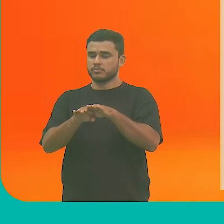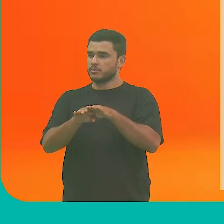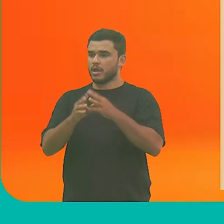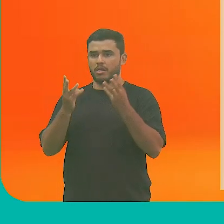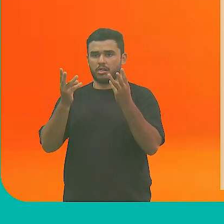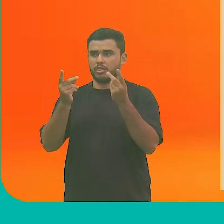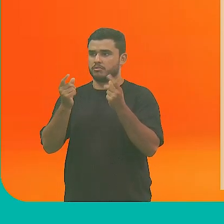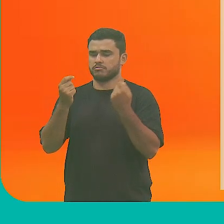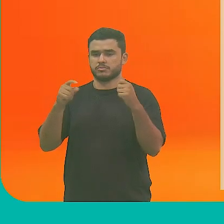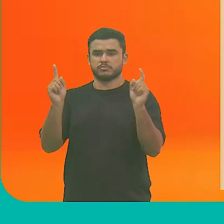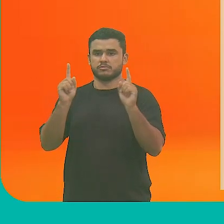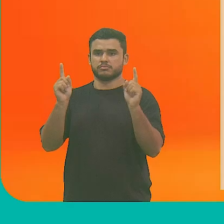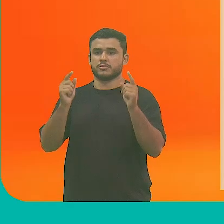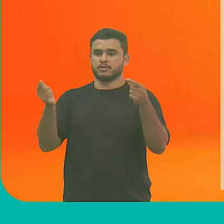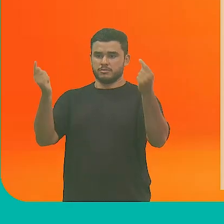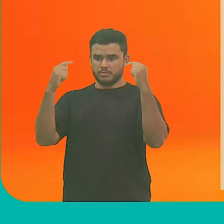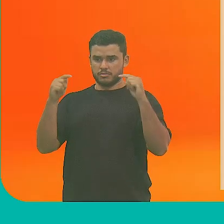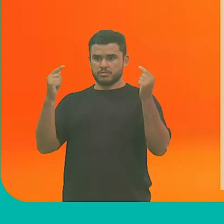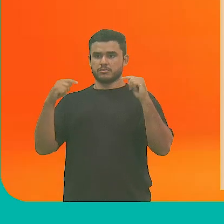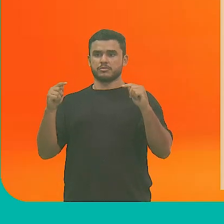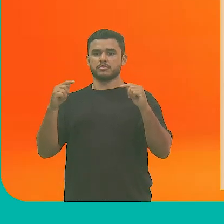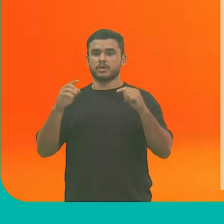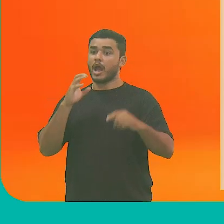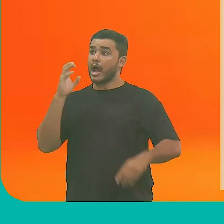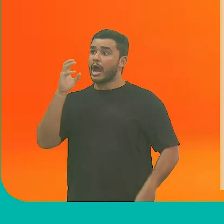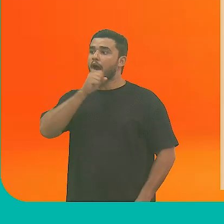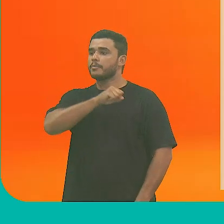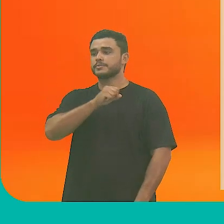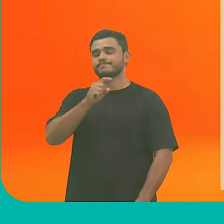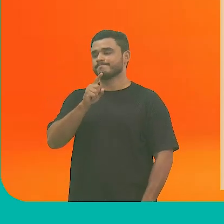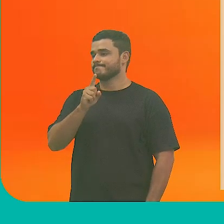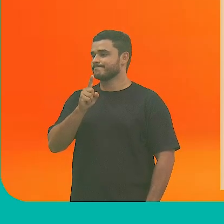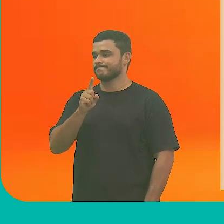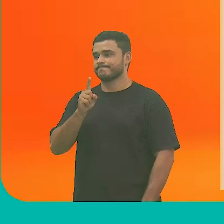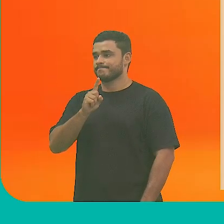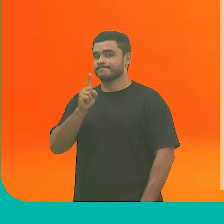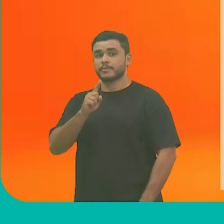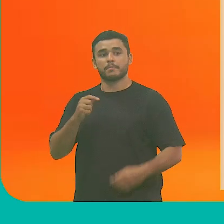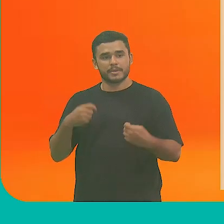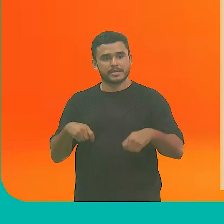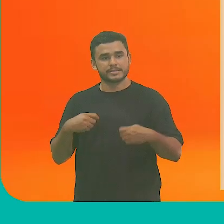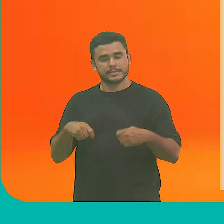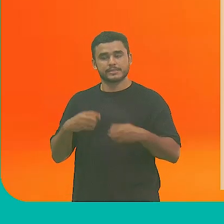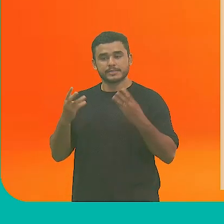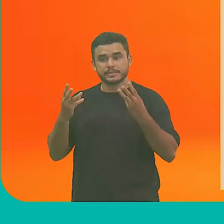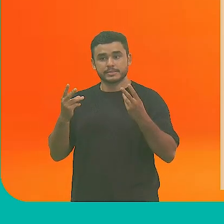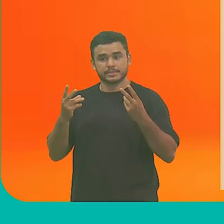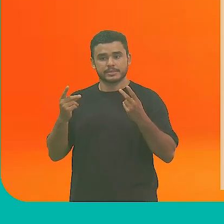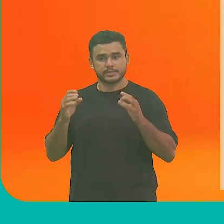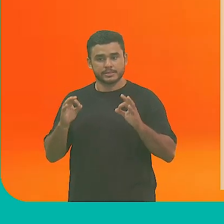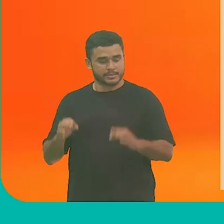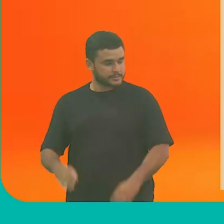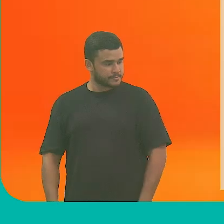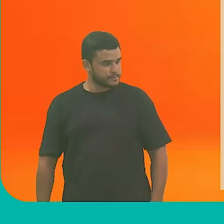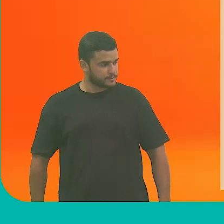gente fazer rapidamente, apressadamente, porque a gente acaba errando.